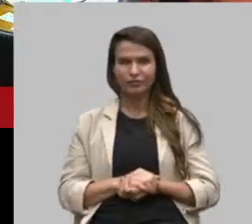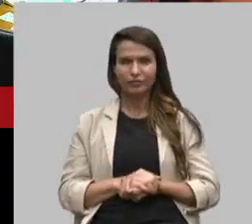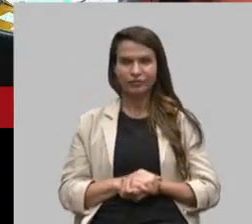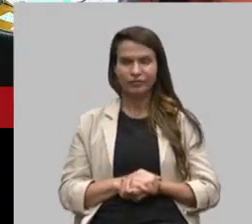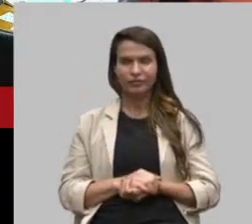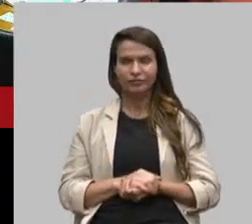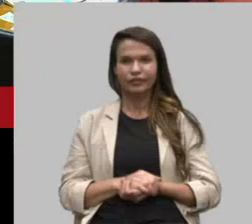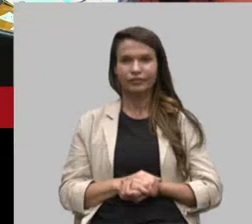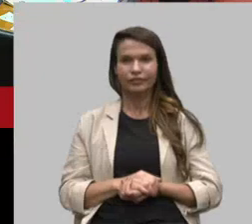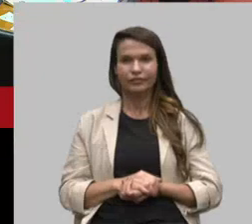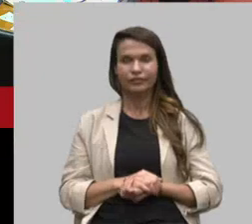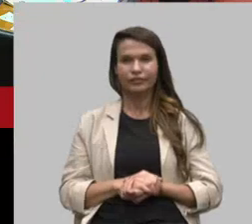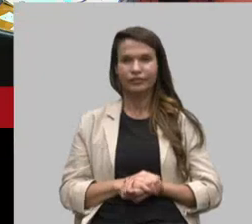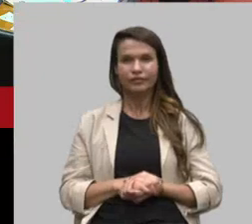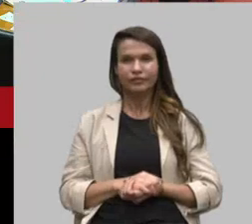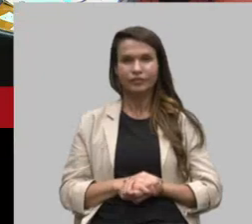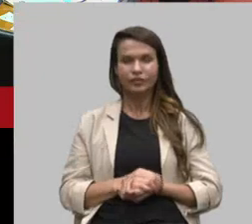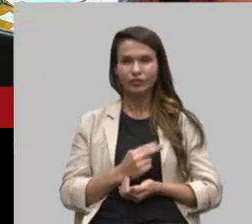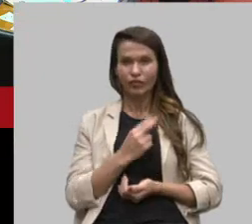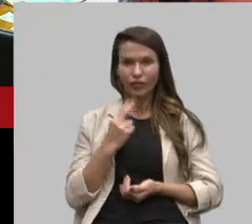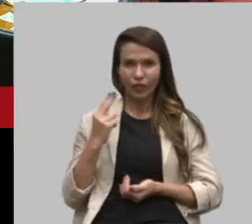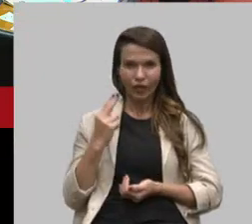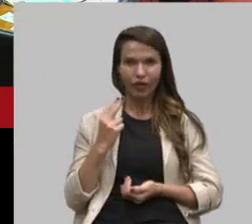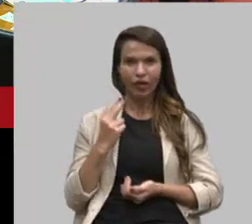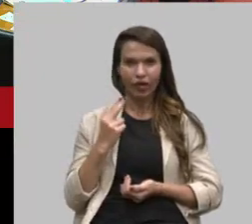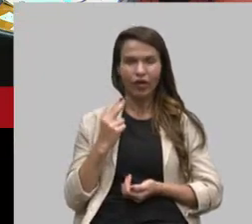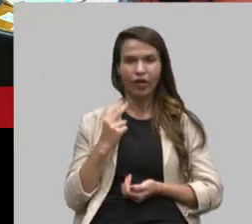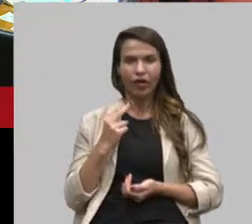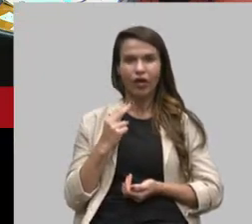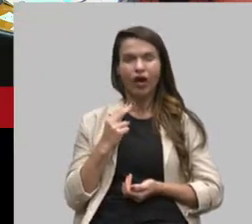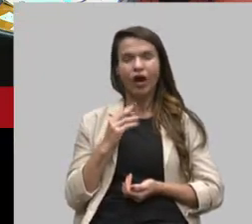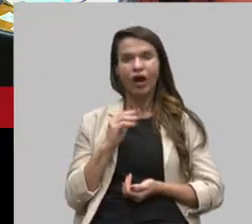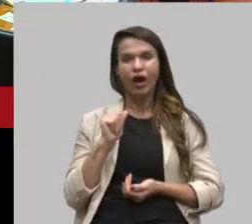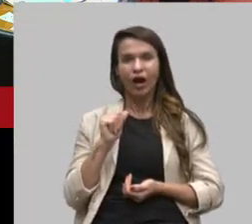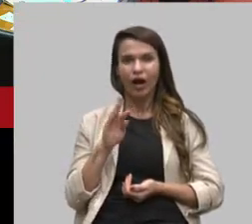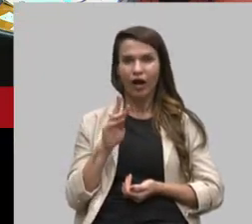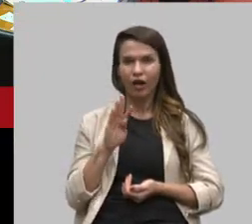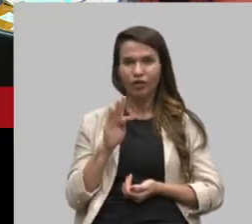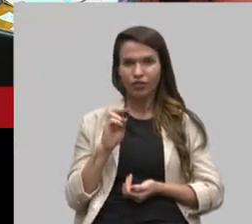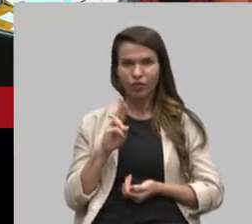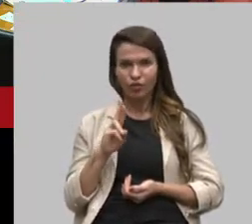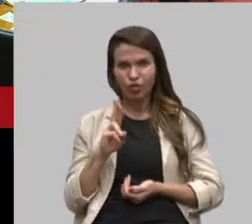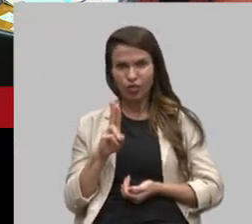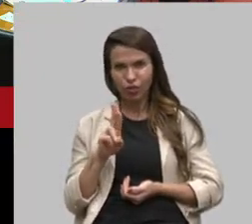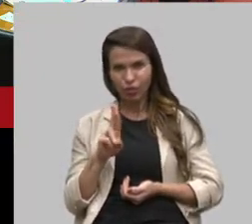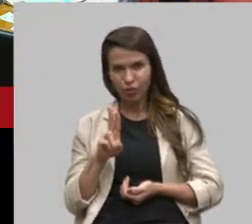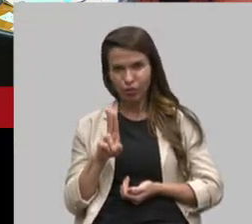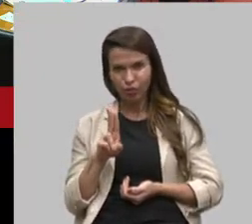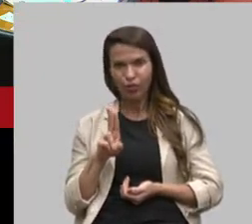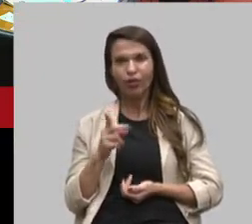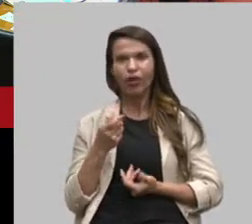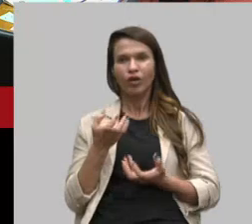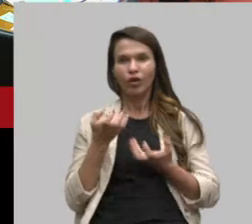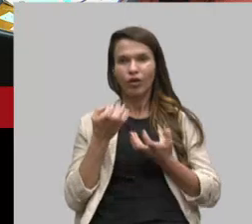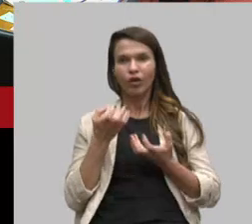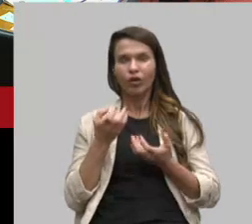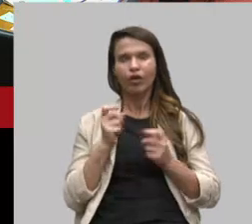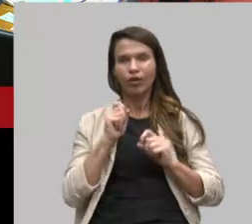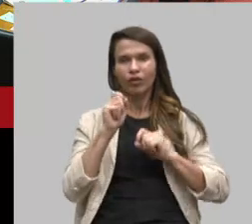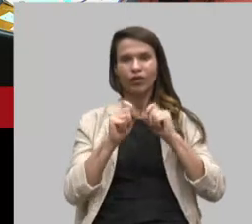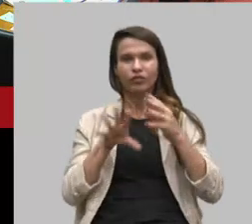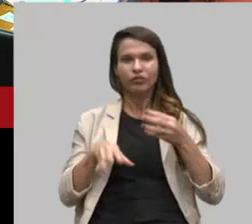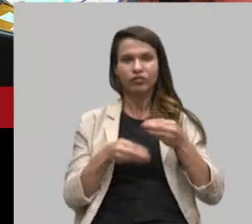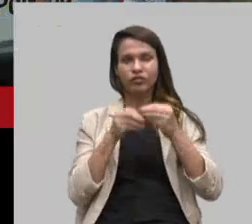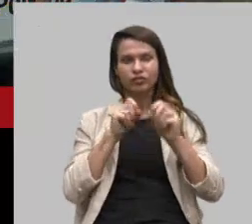obrigado meu nome é Art Alves sou detian eu me sinto completamente centado pelo camarada ali mas eu quero uma coisa que é o